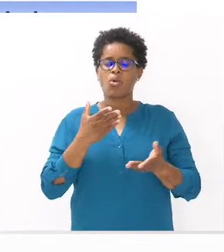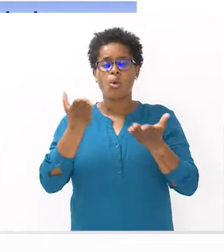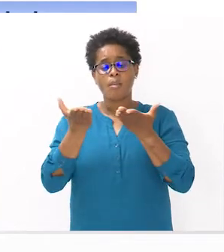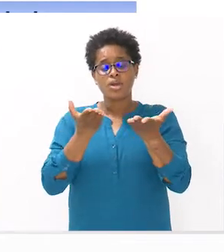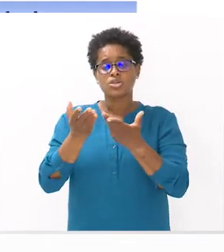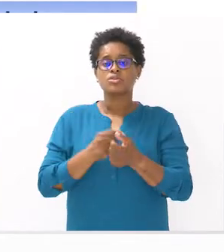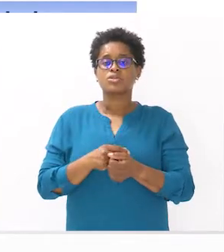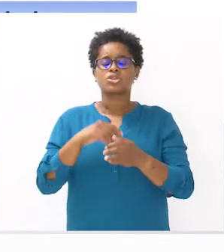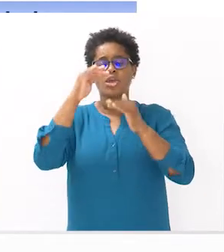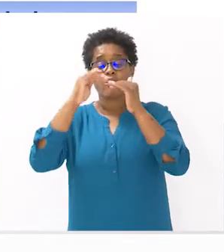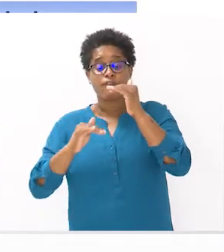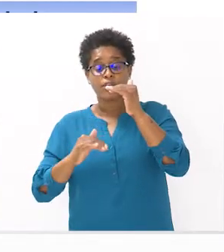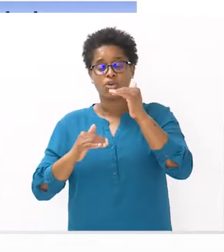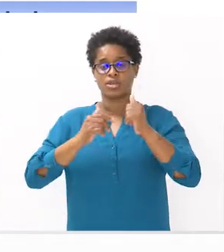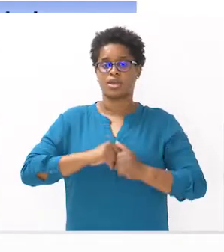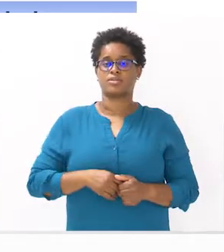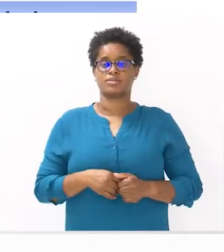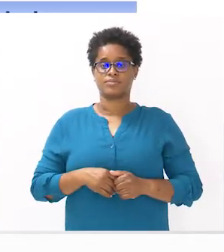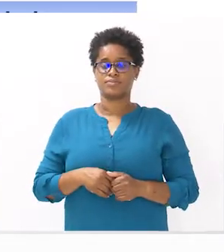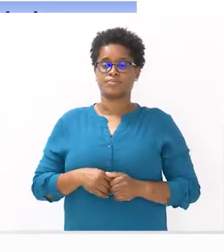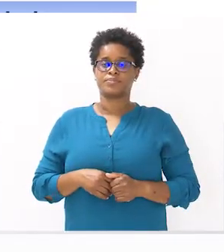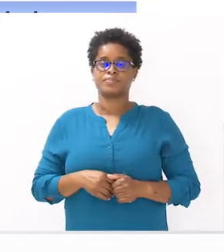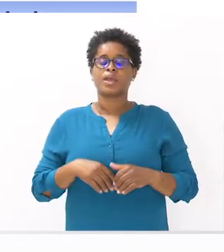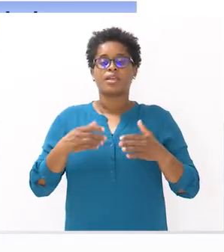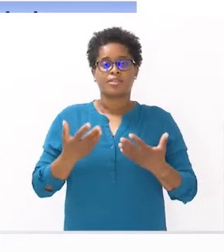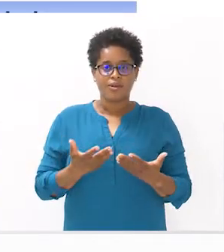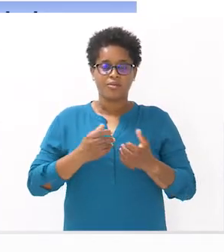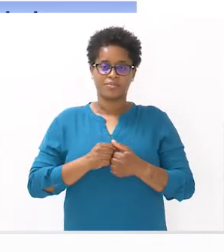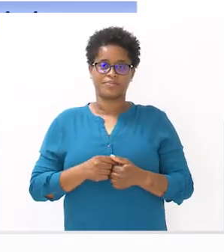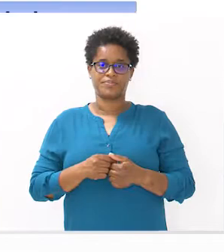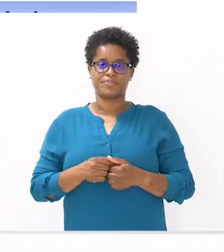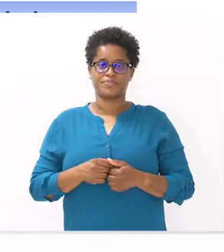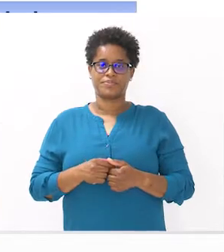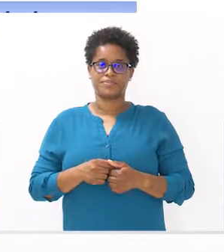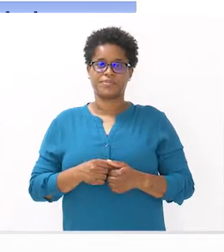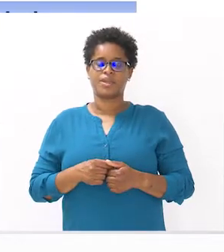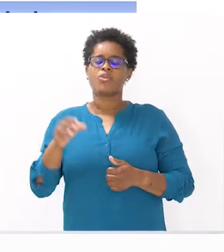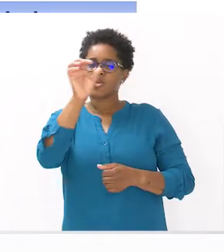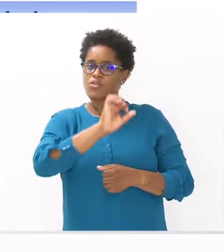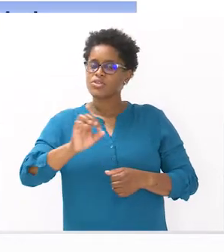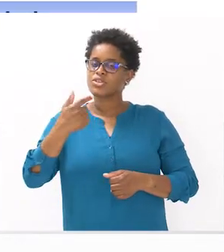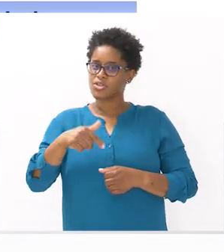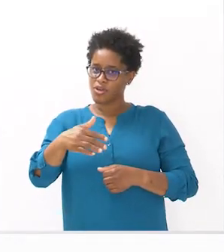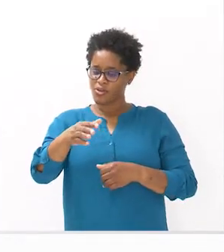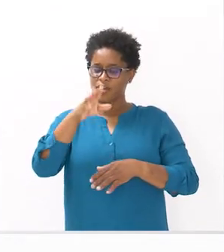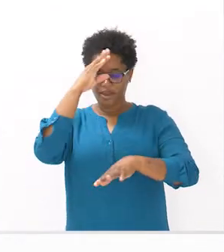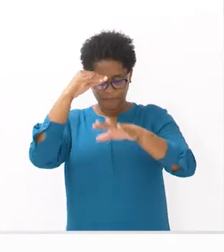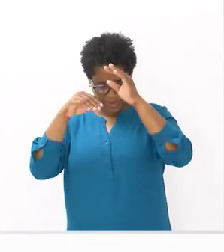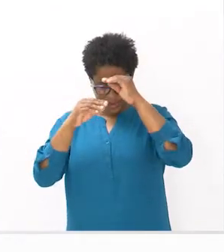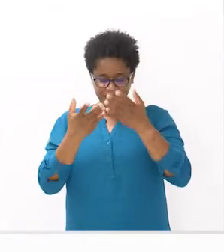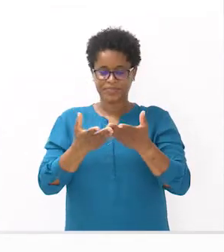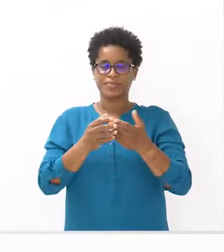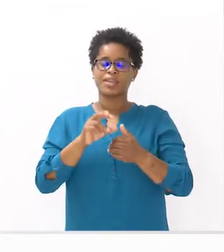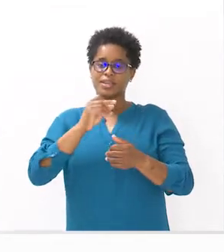de inferioridade. Então, o que vocês terão que aprender é